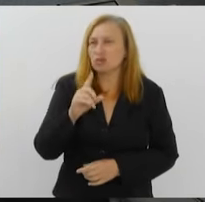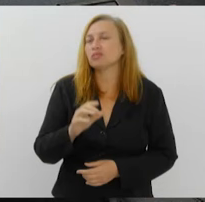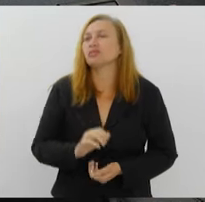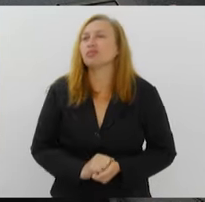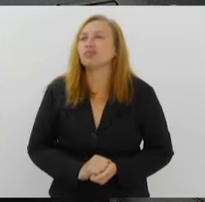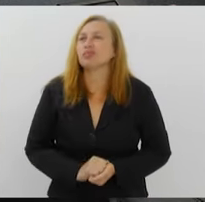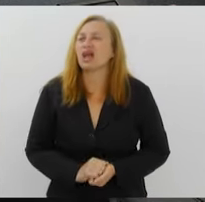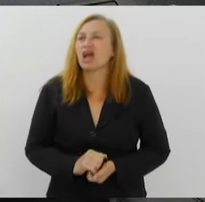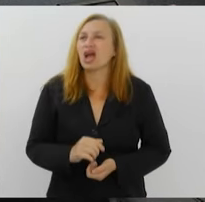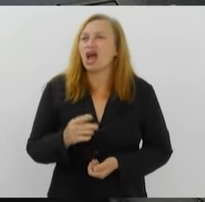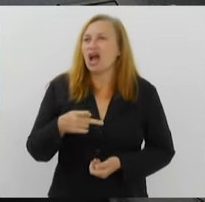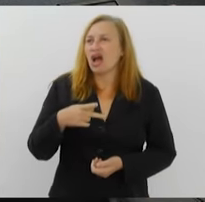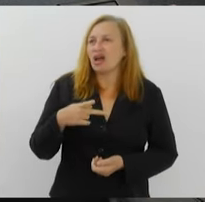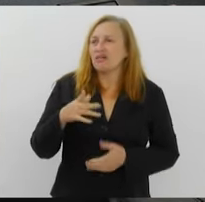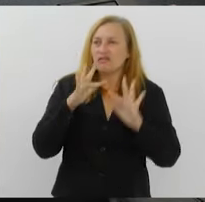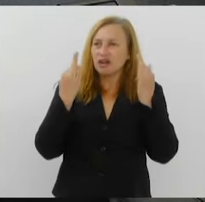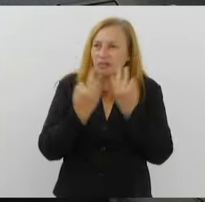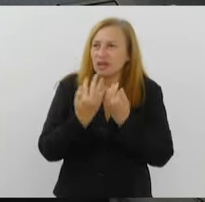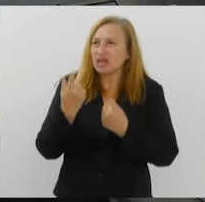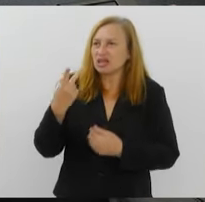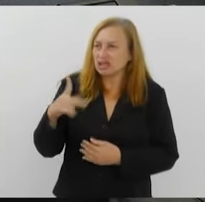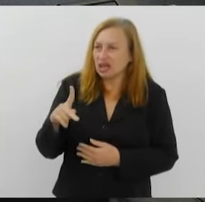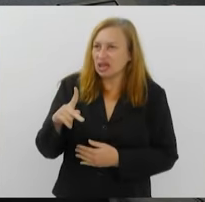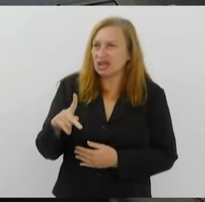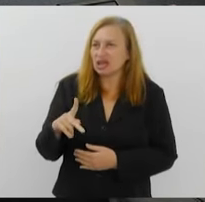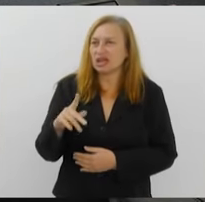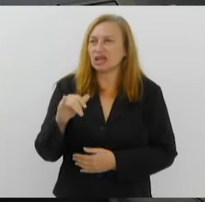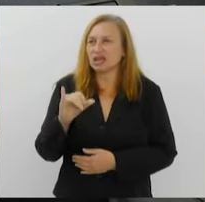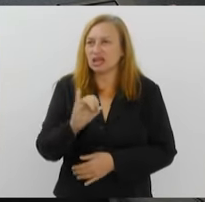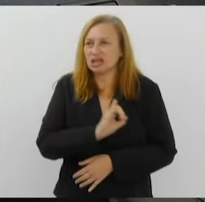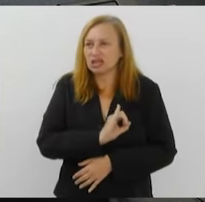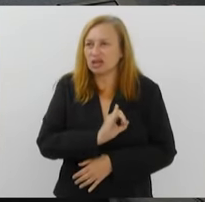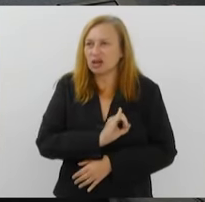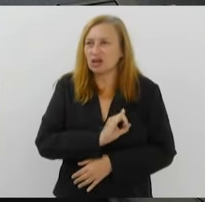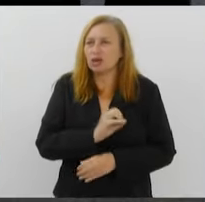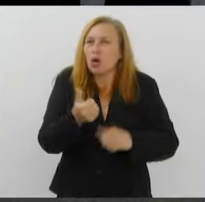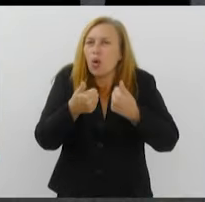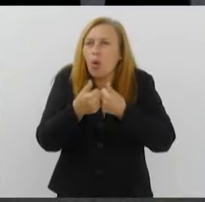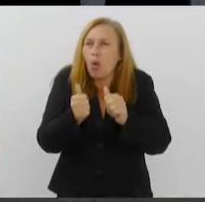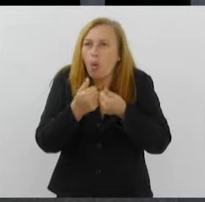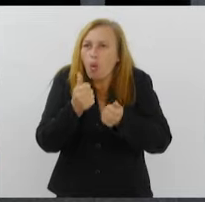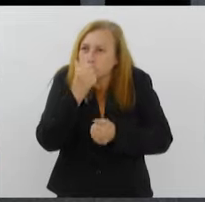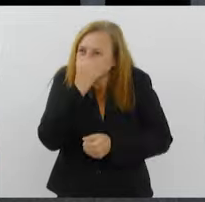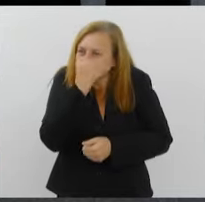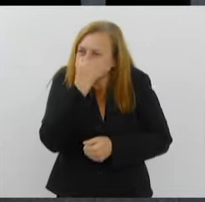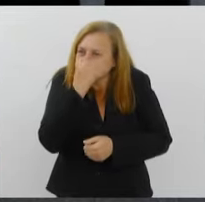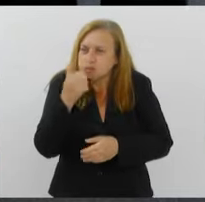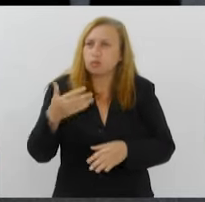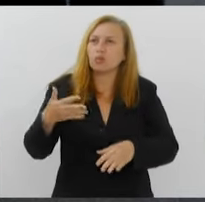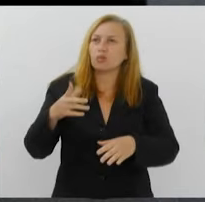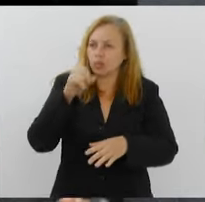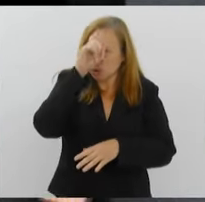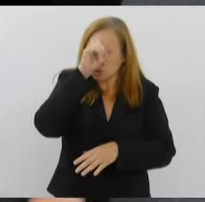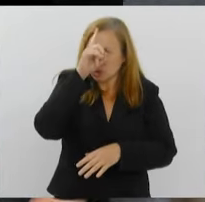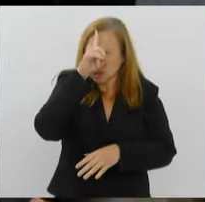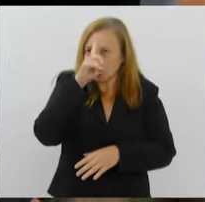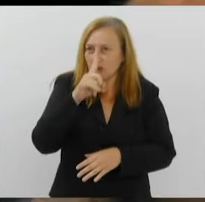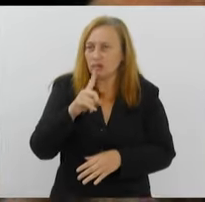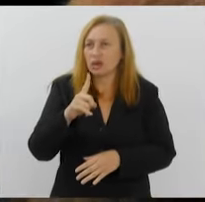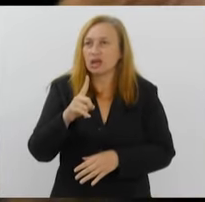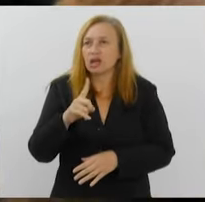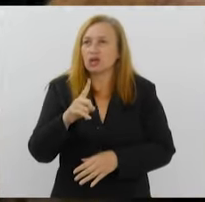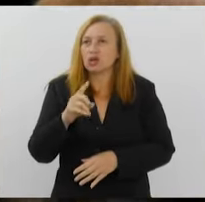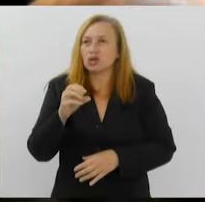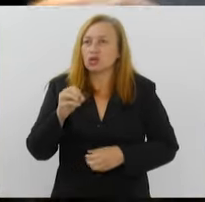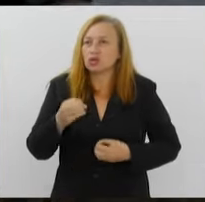A família dele, os amigos dele de Itaguaí, onde fretaram um ônibus e foram para o Hospital Geral de Bom Sucesso para doar sangue. Ele